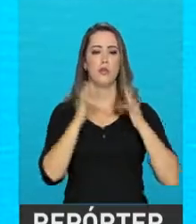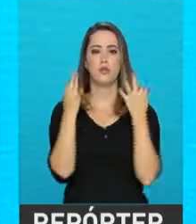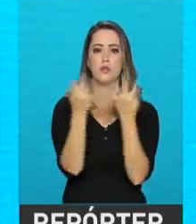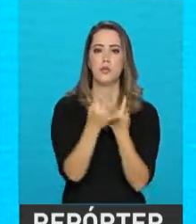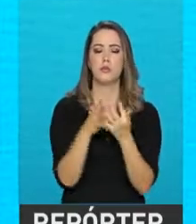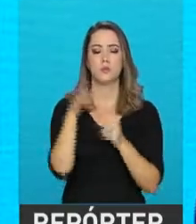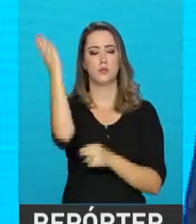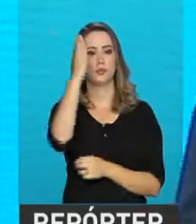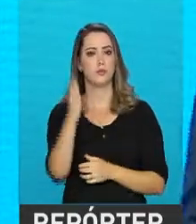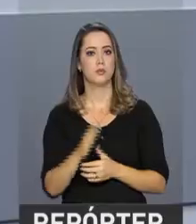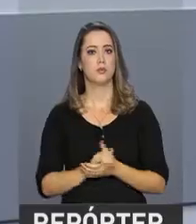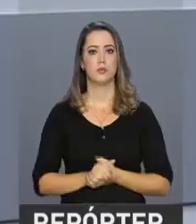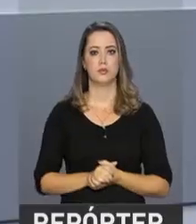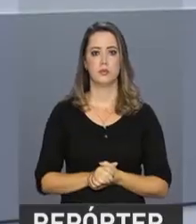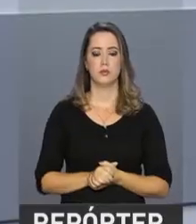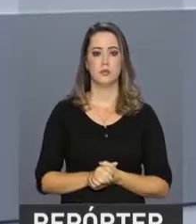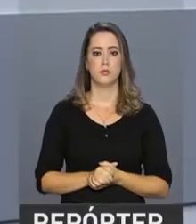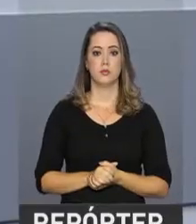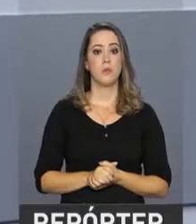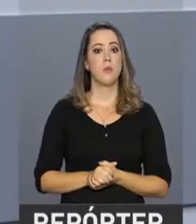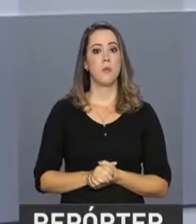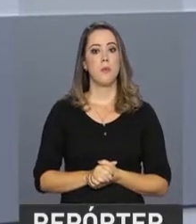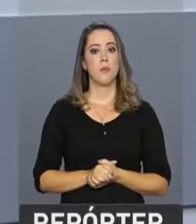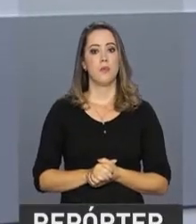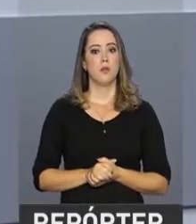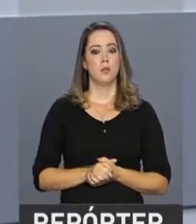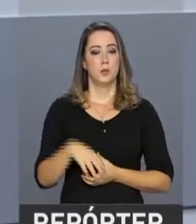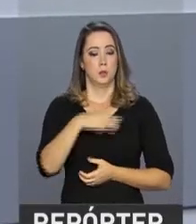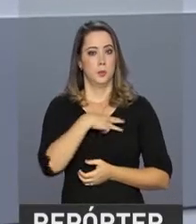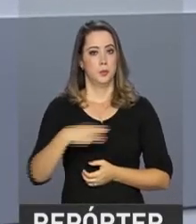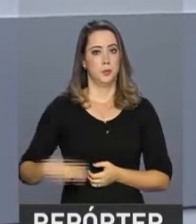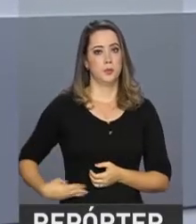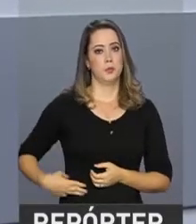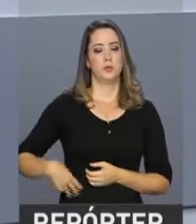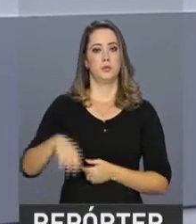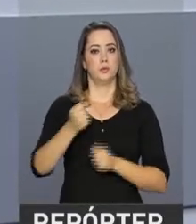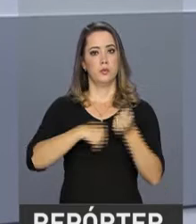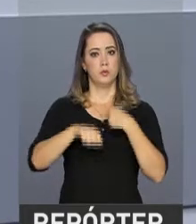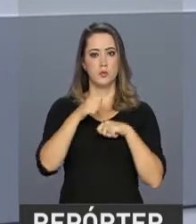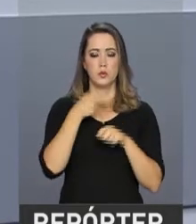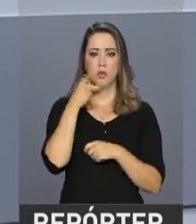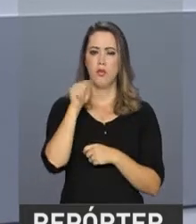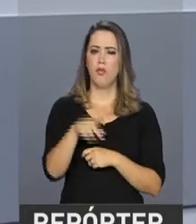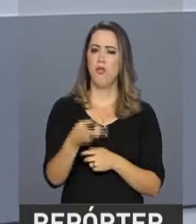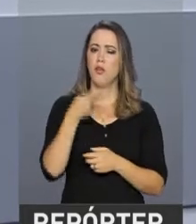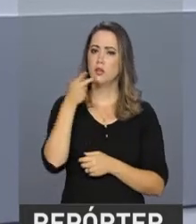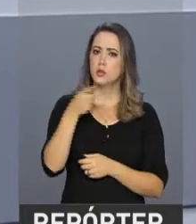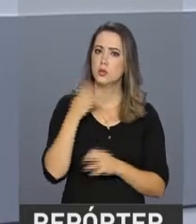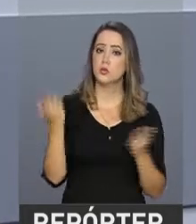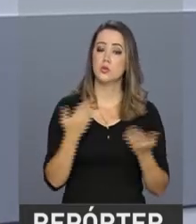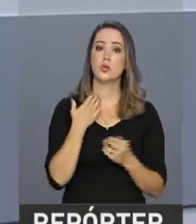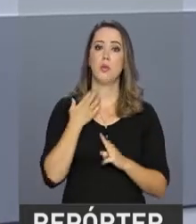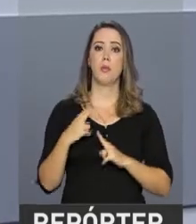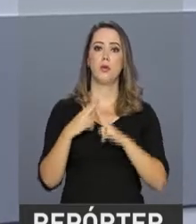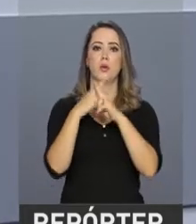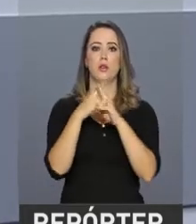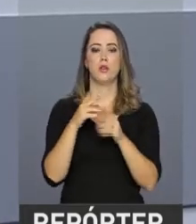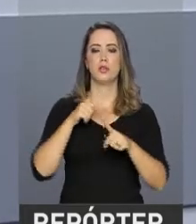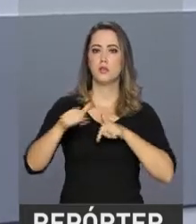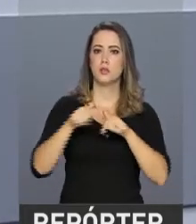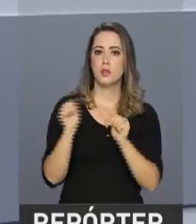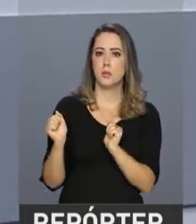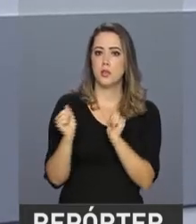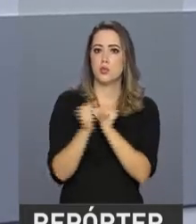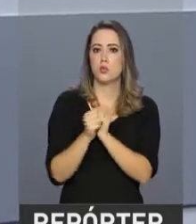brasileira e o ministro da fazenda e henrique meirelles disse em seu discurso que a caixa vem trabalhando na mesma